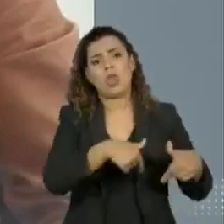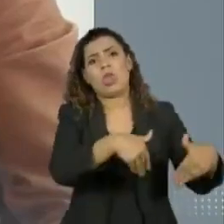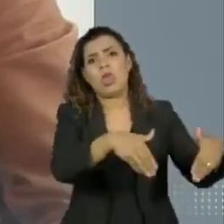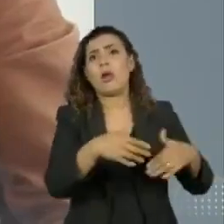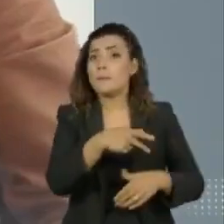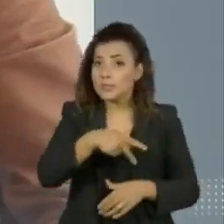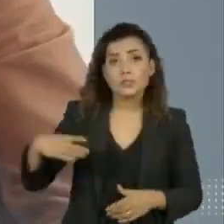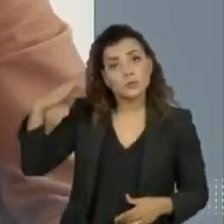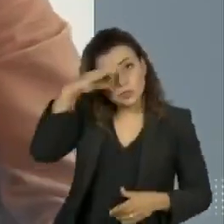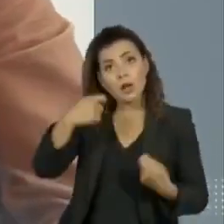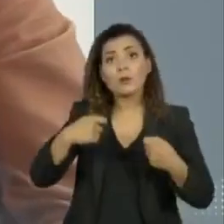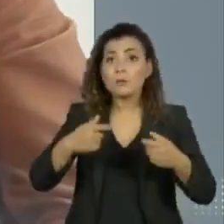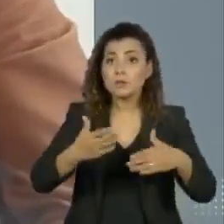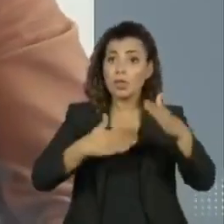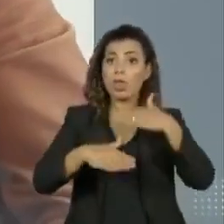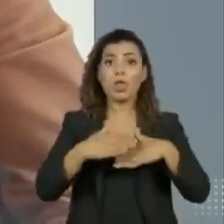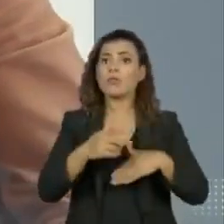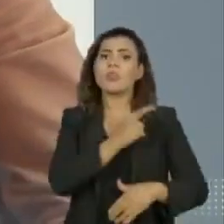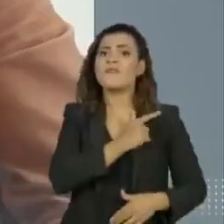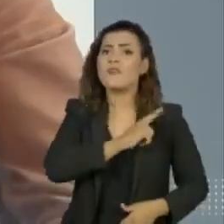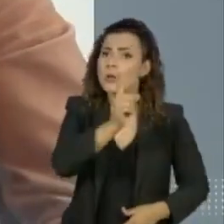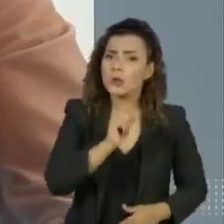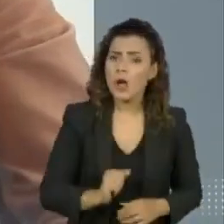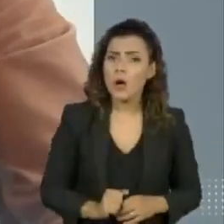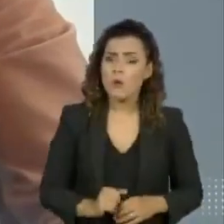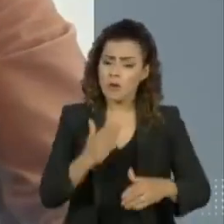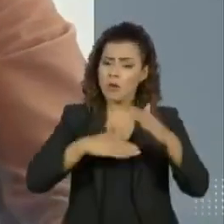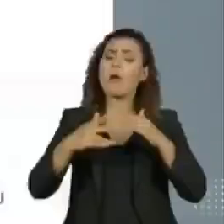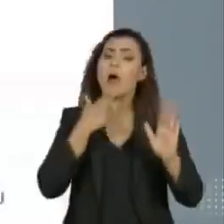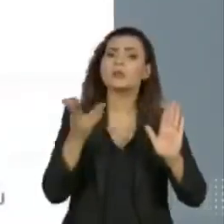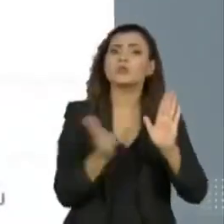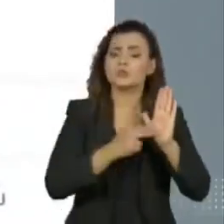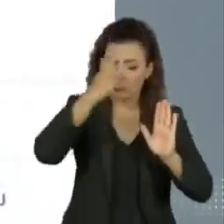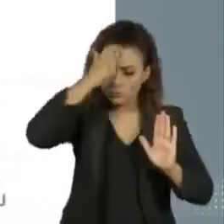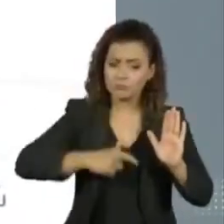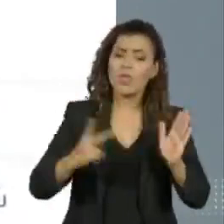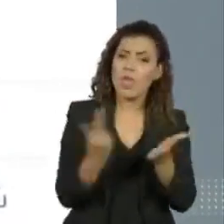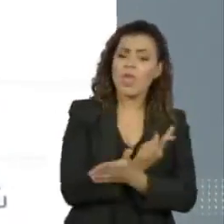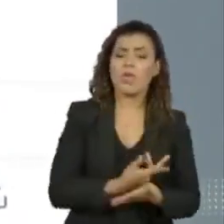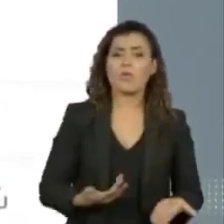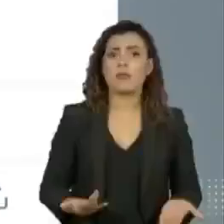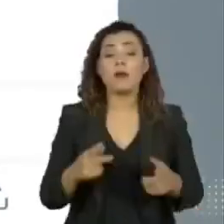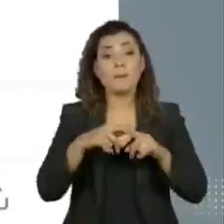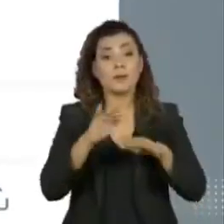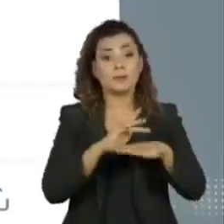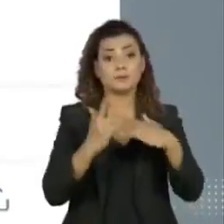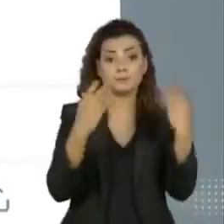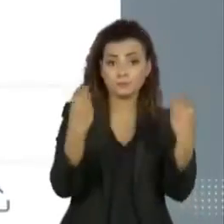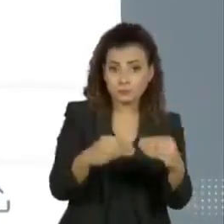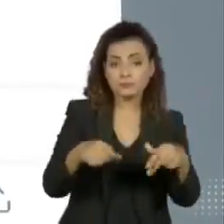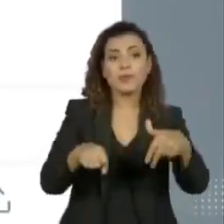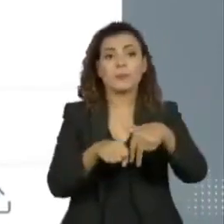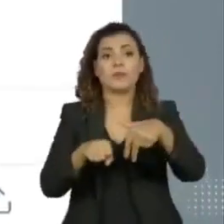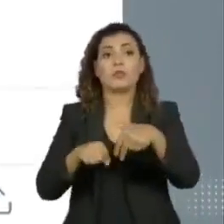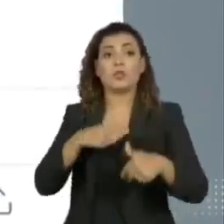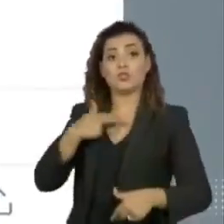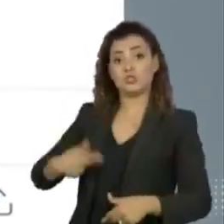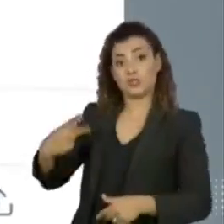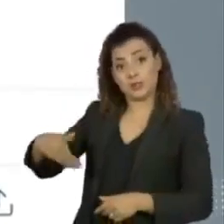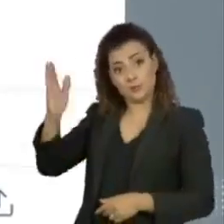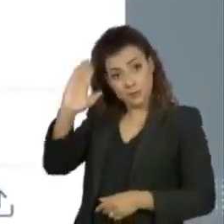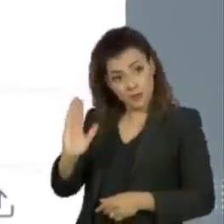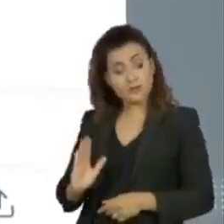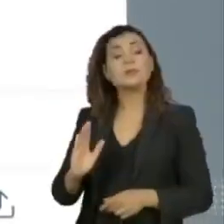Bolsonaro tem que dar um passo para trás. Não é feito dar passo para trás, não. Pelo contrário, reconheceu eu. Nas redes sociais, o embaixador da China no